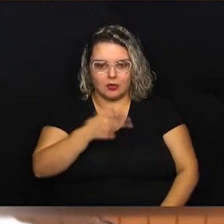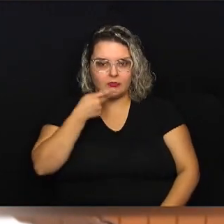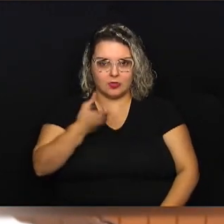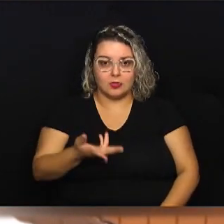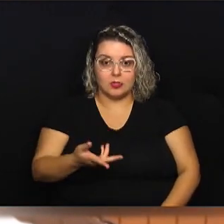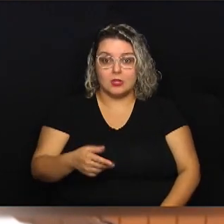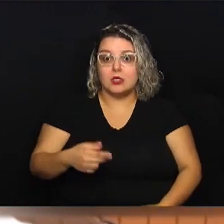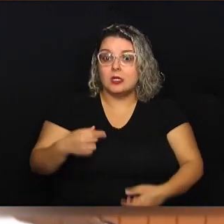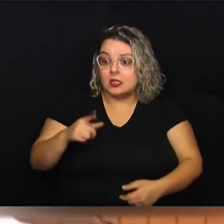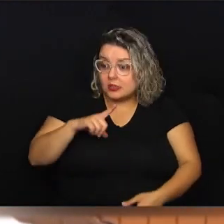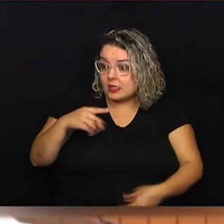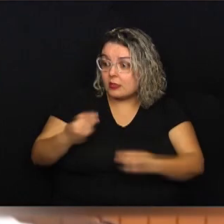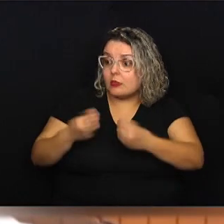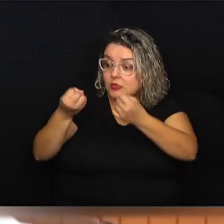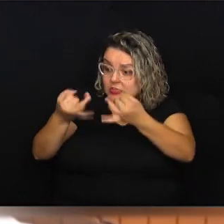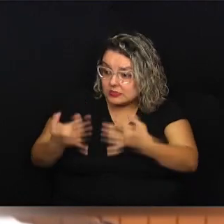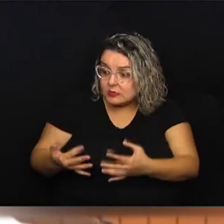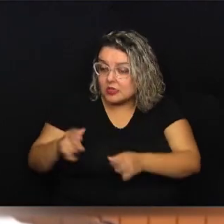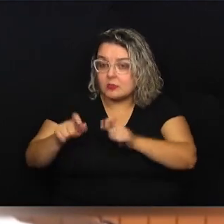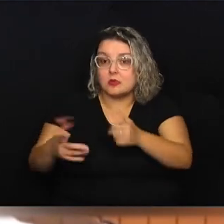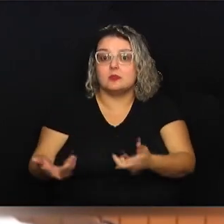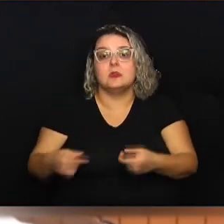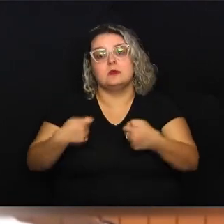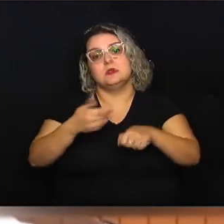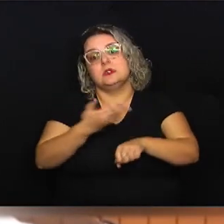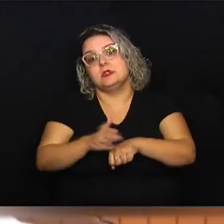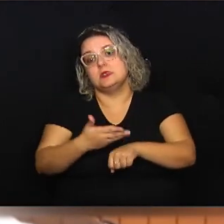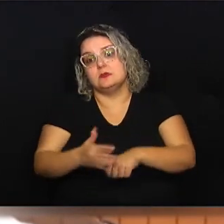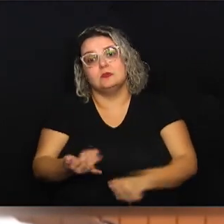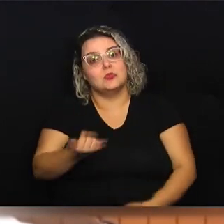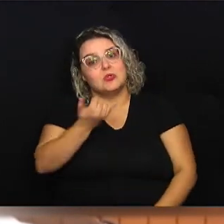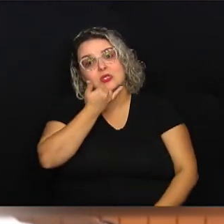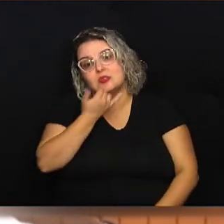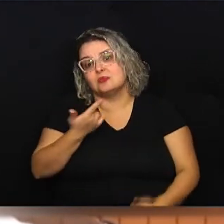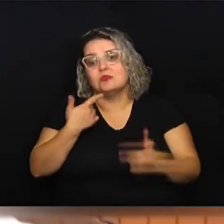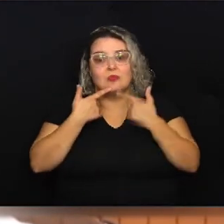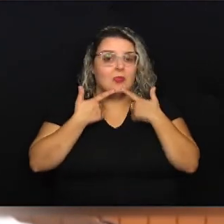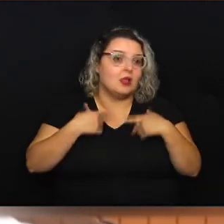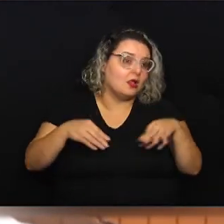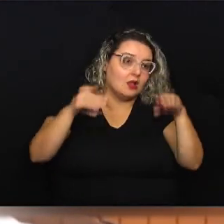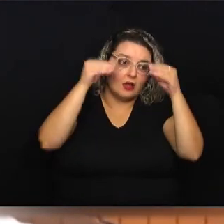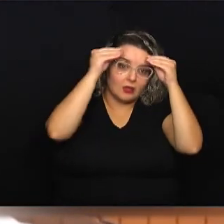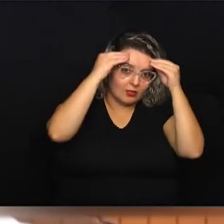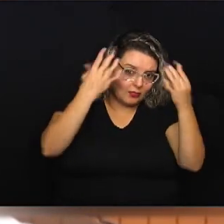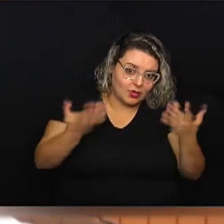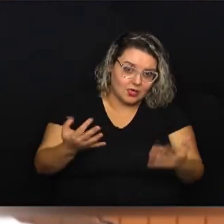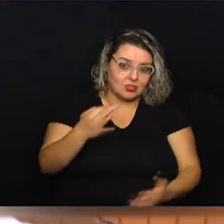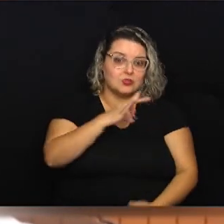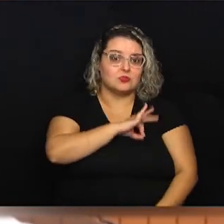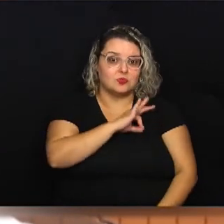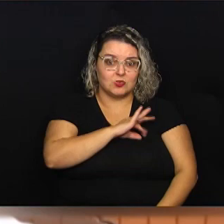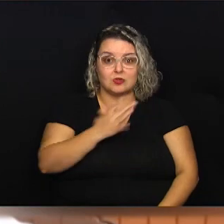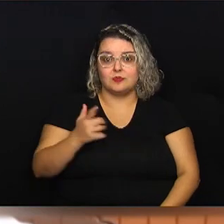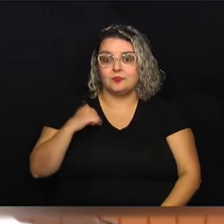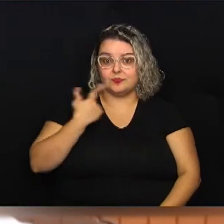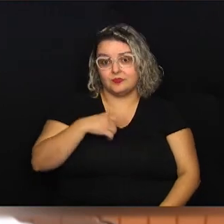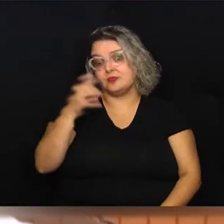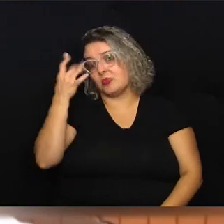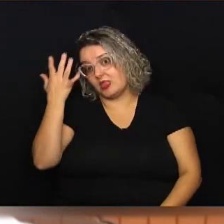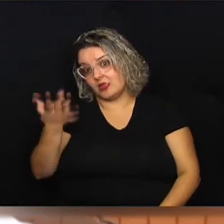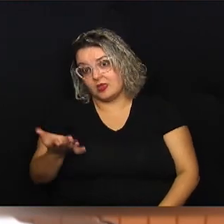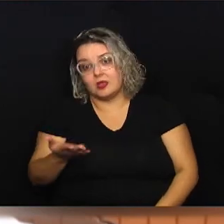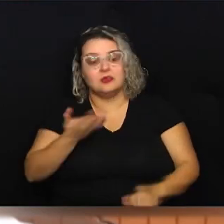para as pessoas o que fazer, mas para isso tem que ter treinamento. Me desculpe a minha linguagem policial, né? Para a gente é muito fácil, a gente